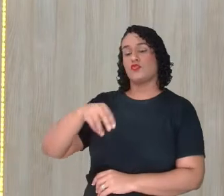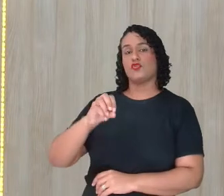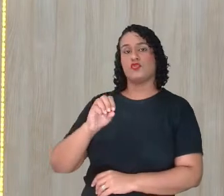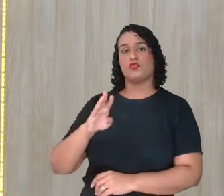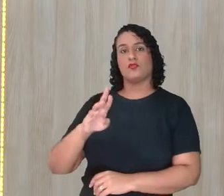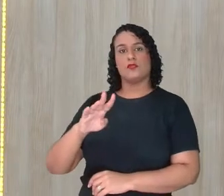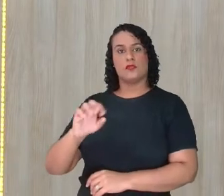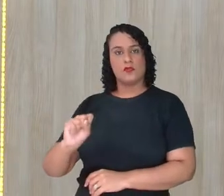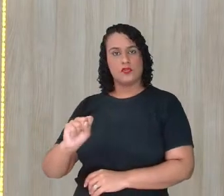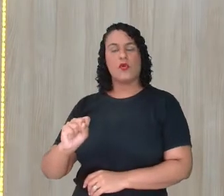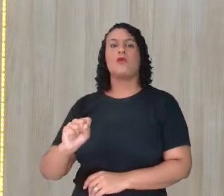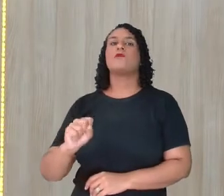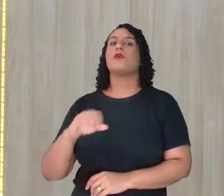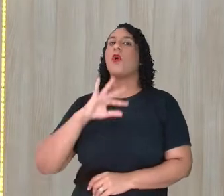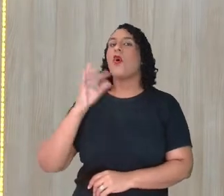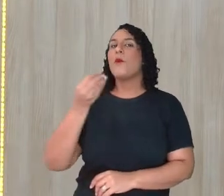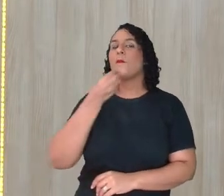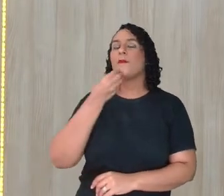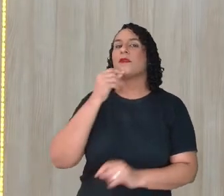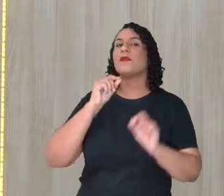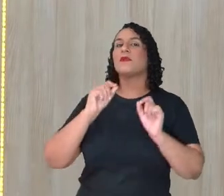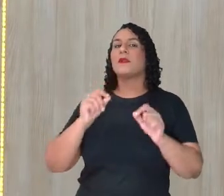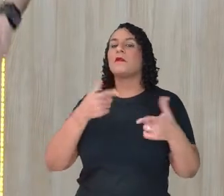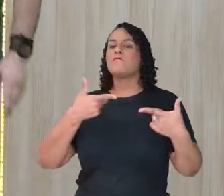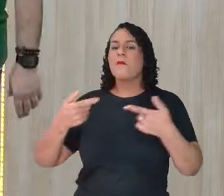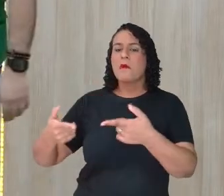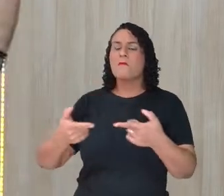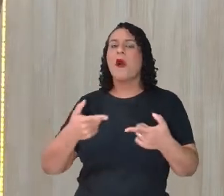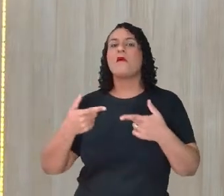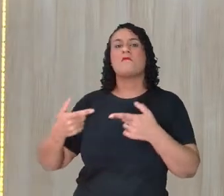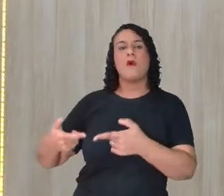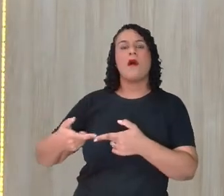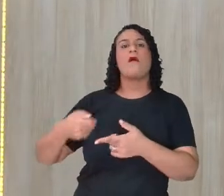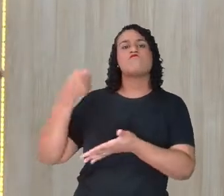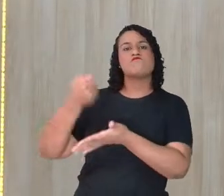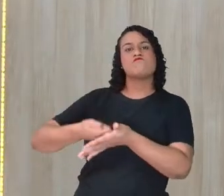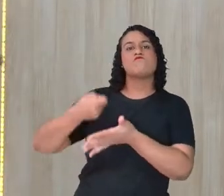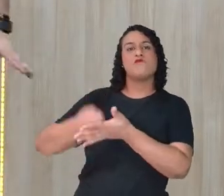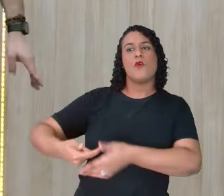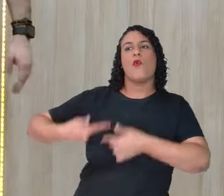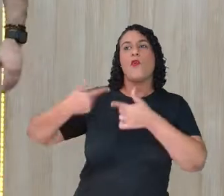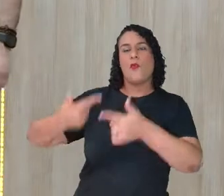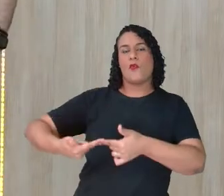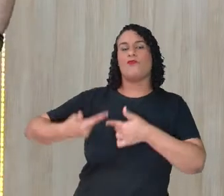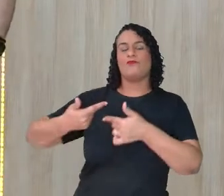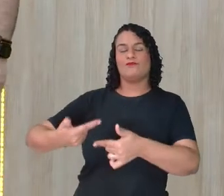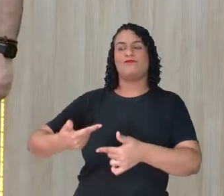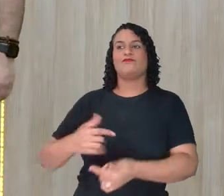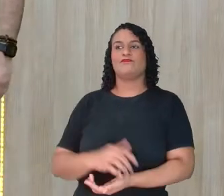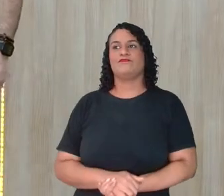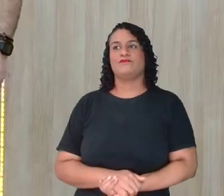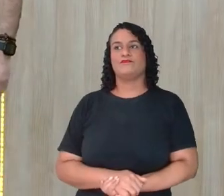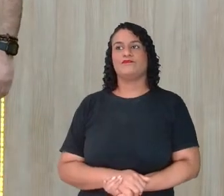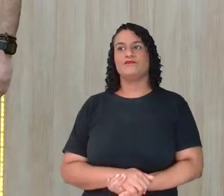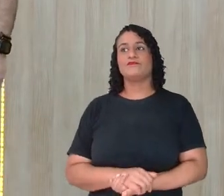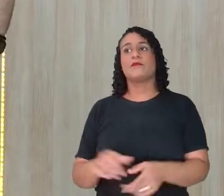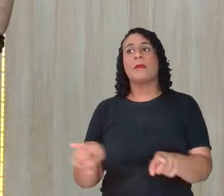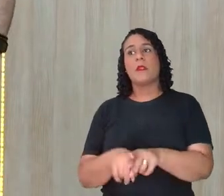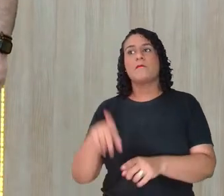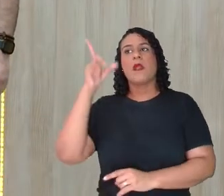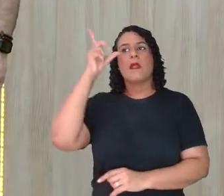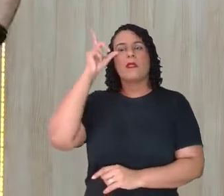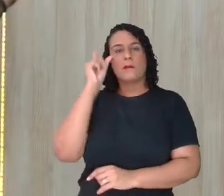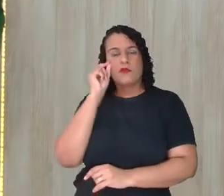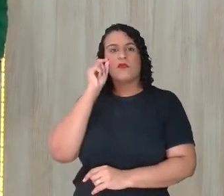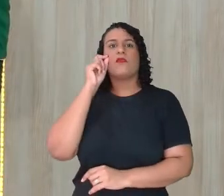de lutas, né, de batalhas ali para ocupar esse pessoal que estava meio desocupado naquele momento. E aliviar também